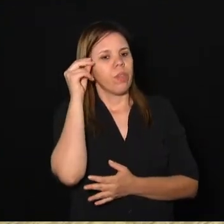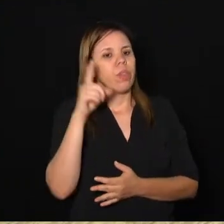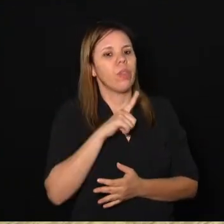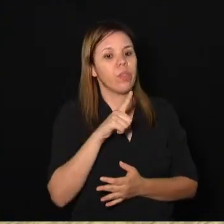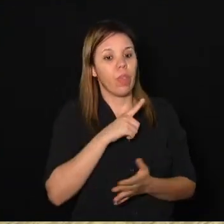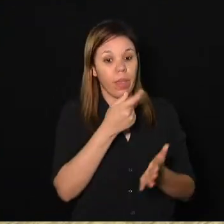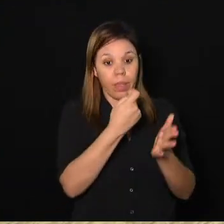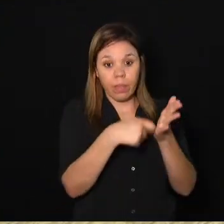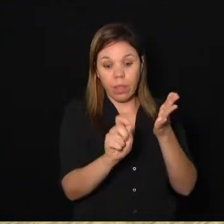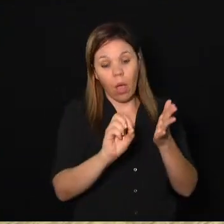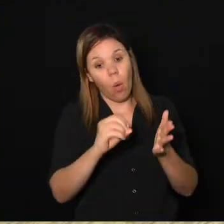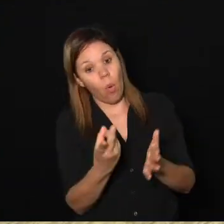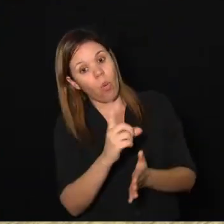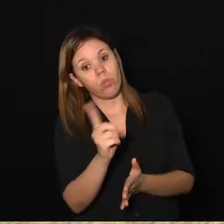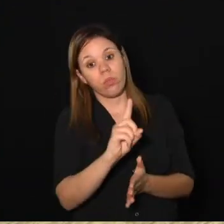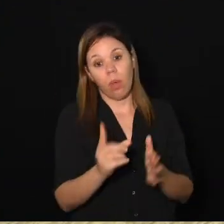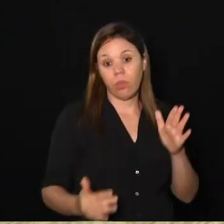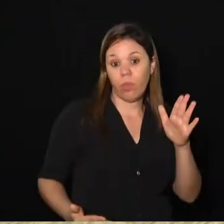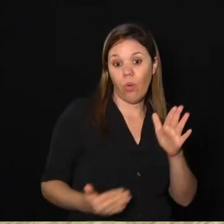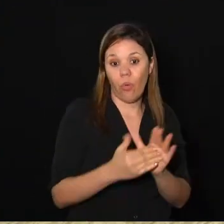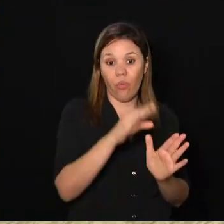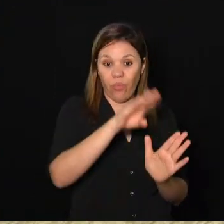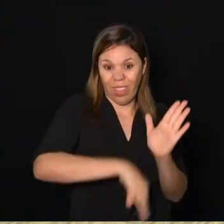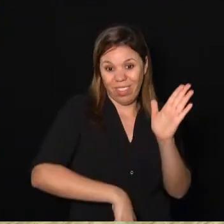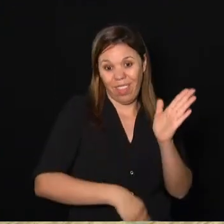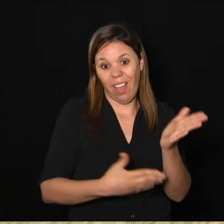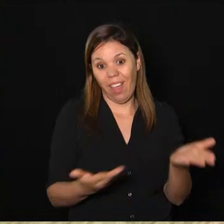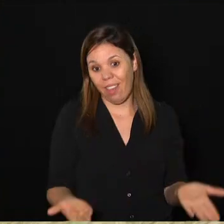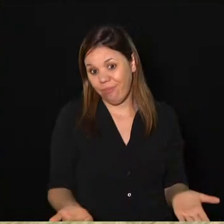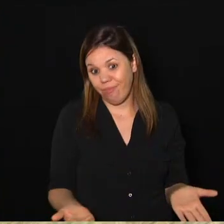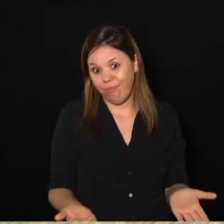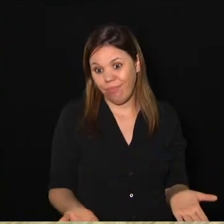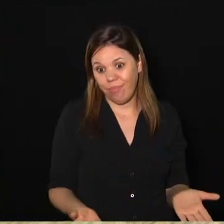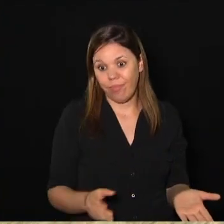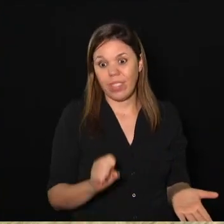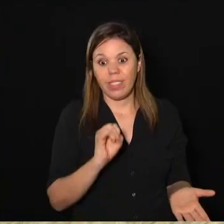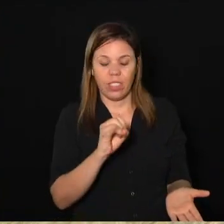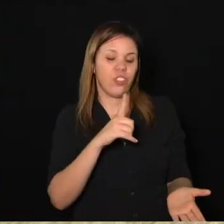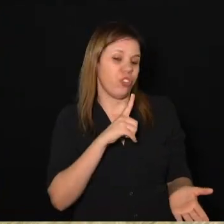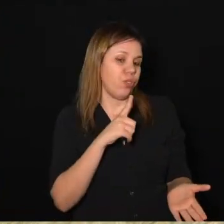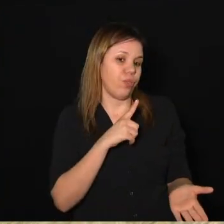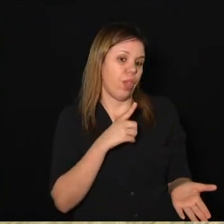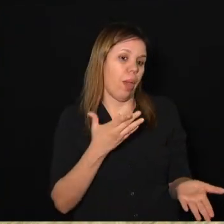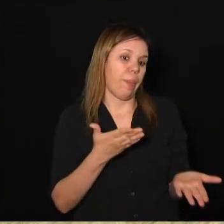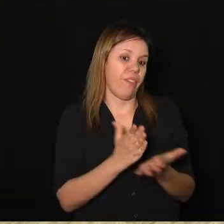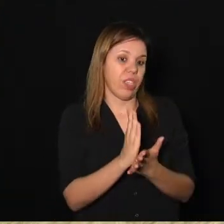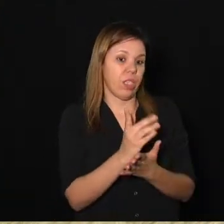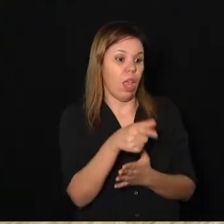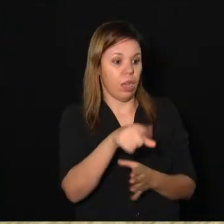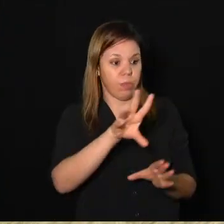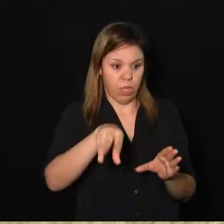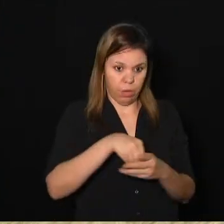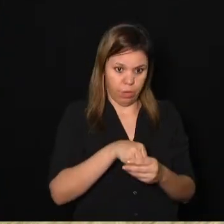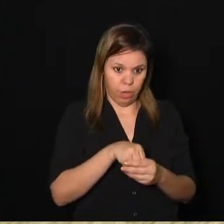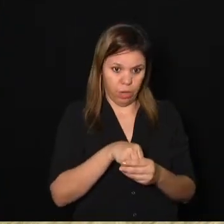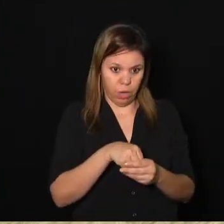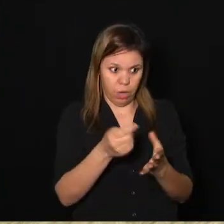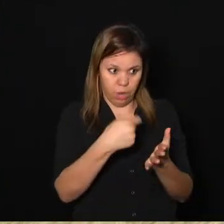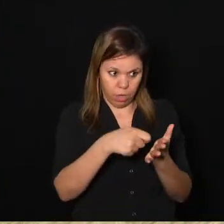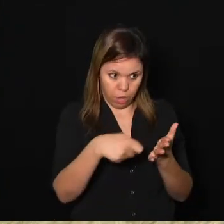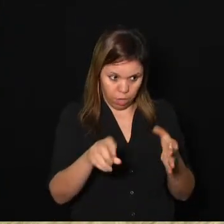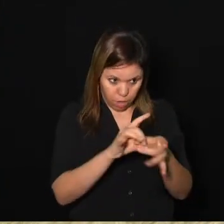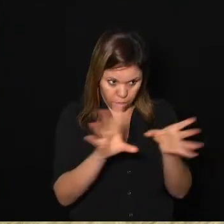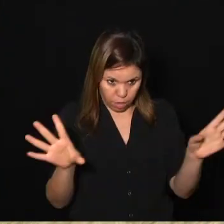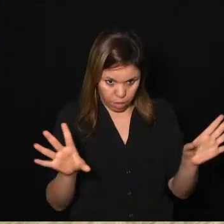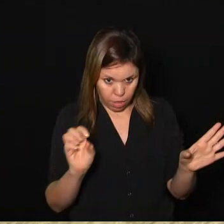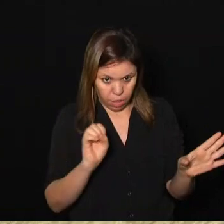o projeto ou não, ou vetar. Havendo a sanção do prefeito, ele tem que regulamentar. Se vetar,